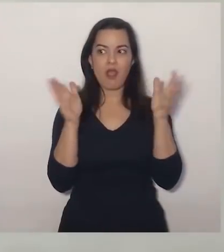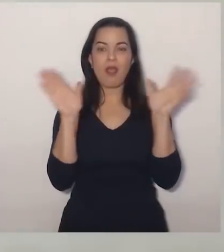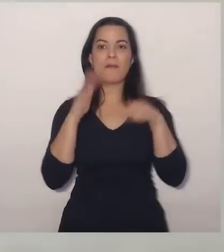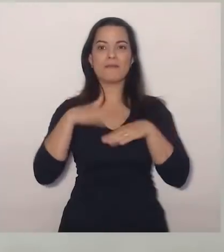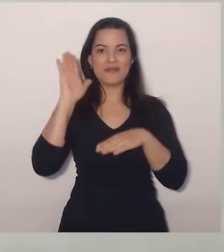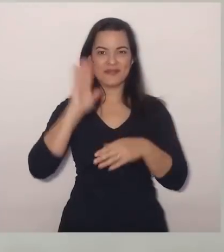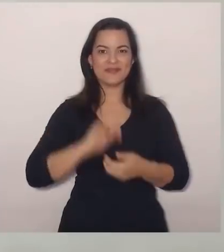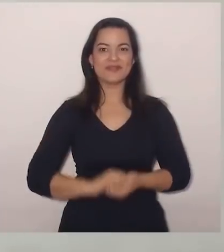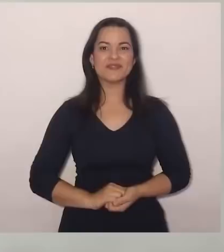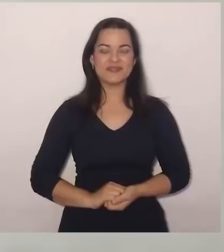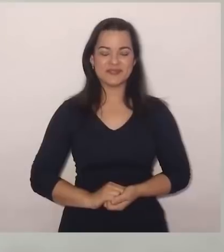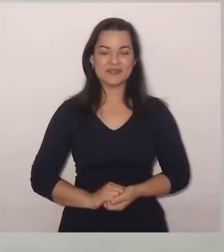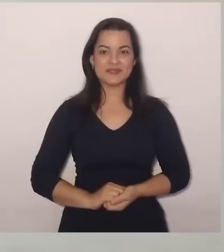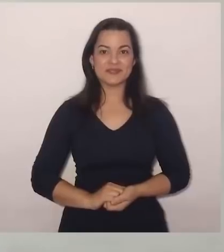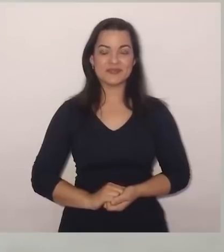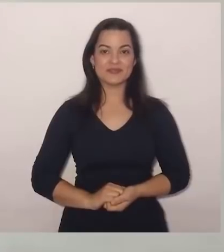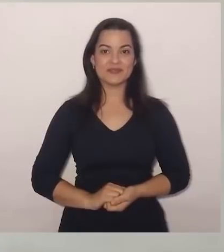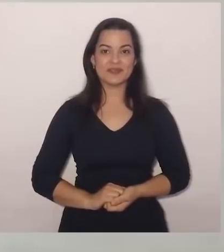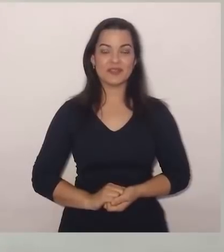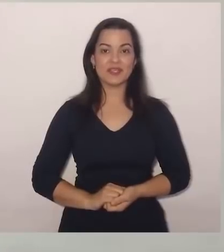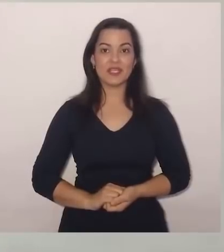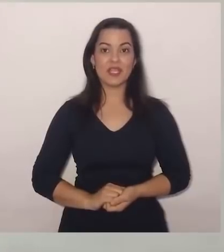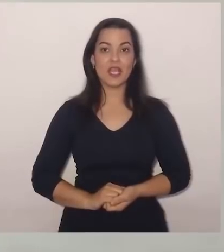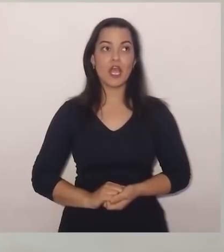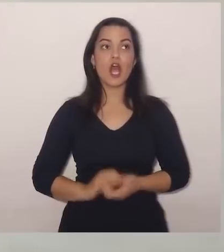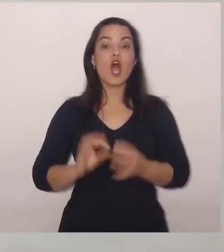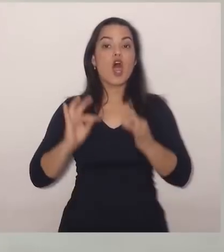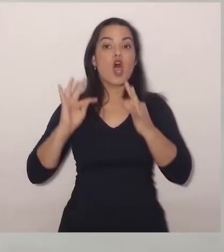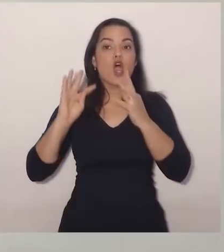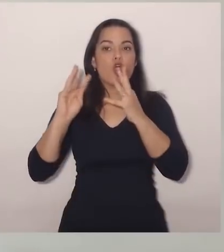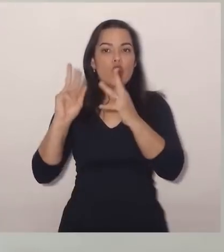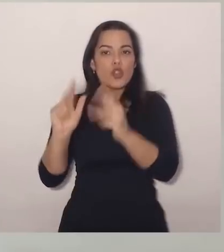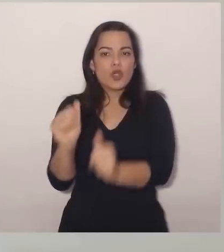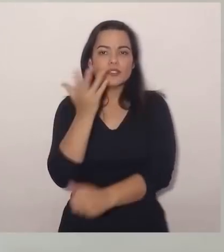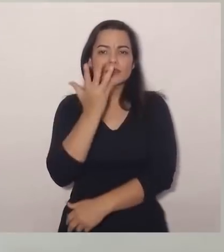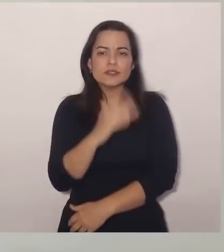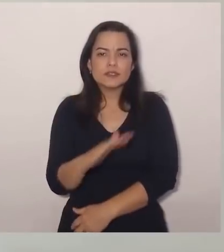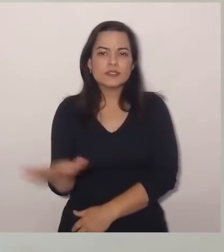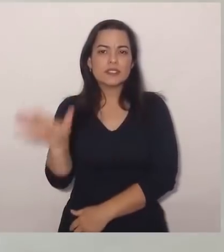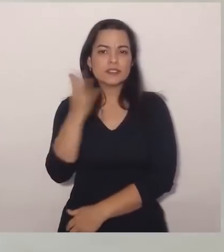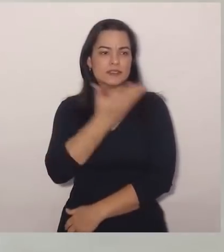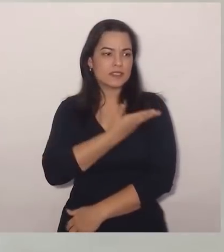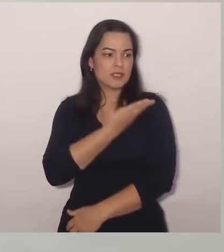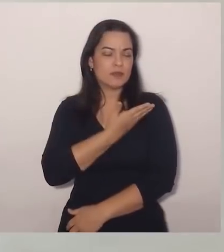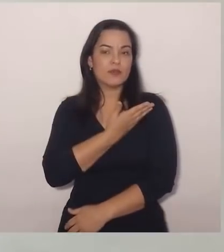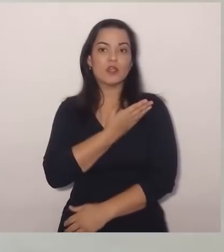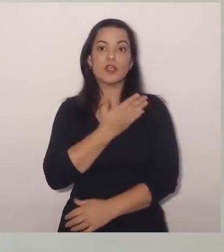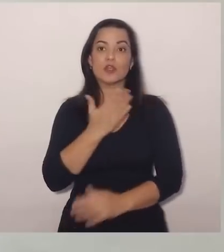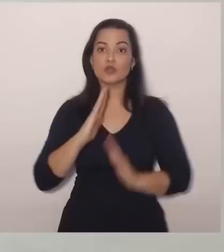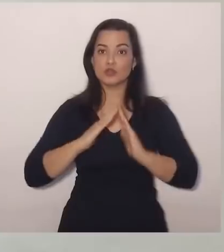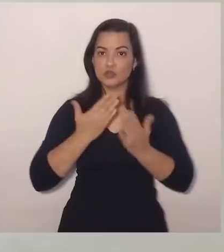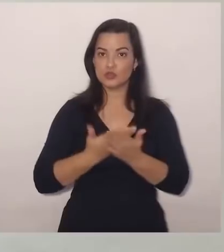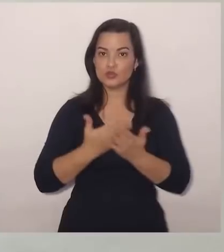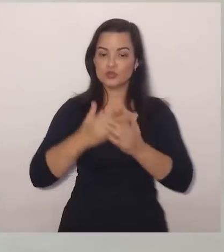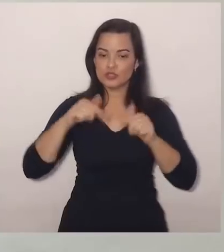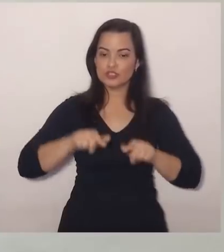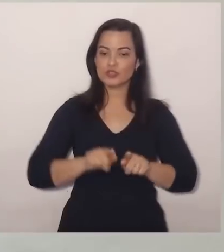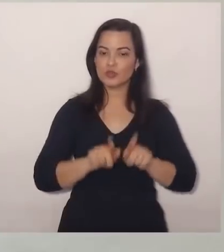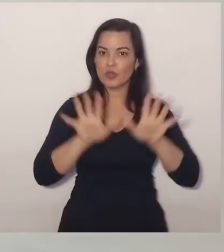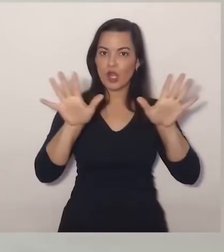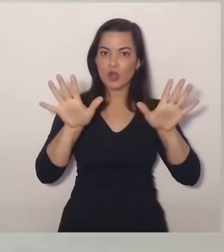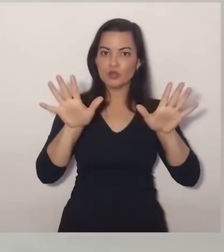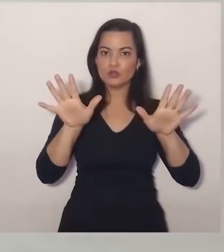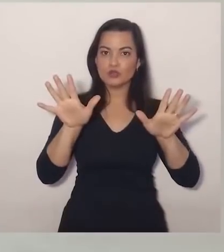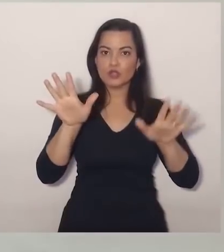potencializada. Todos os nossos colegas, todas as crianças da nossa rede, por exemplo, que